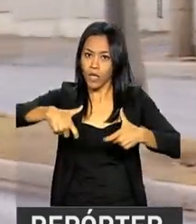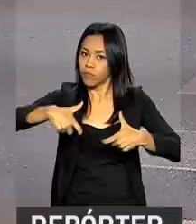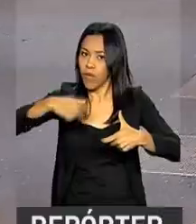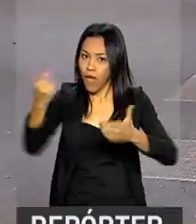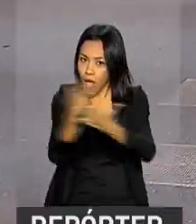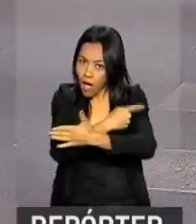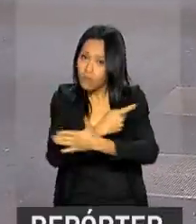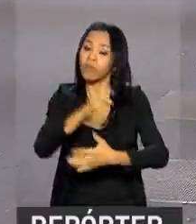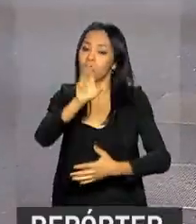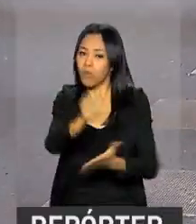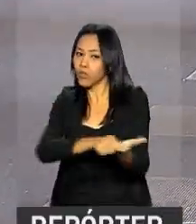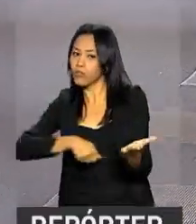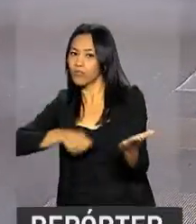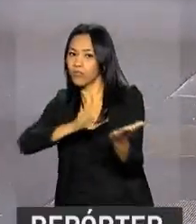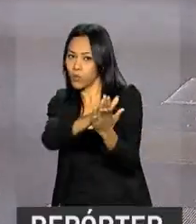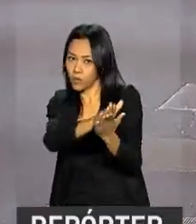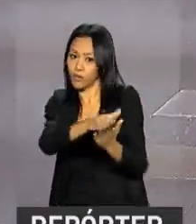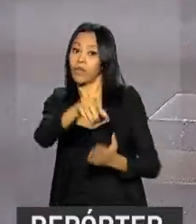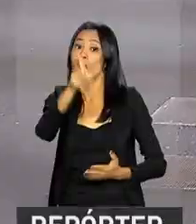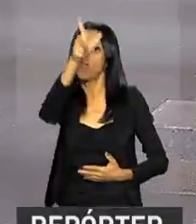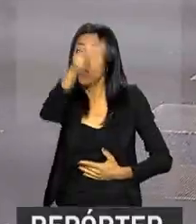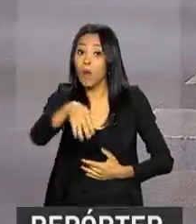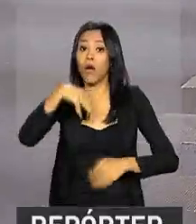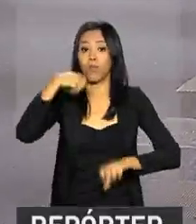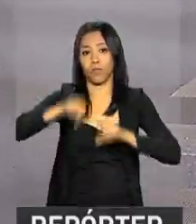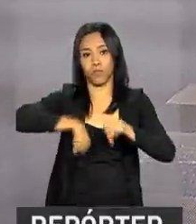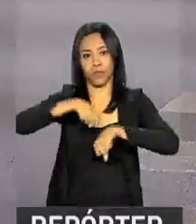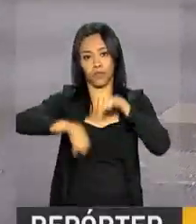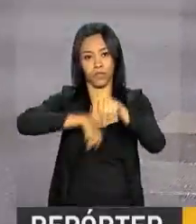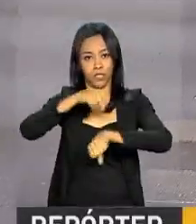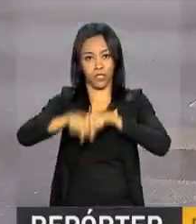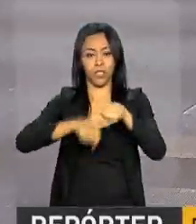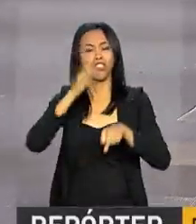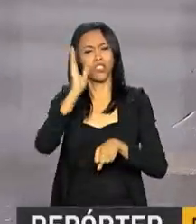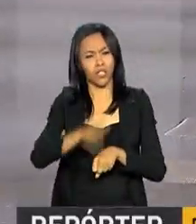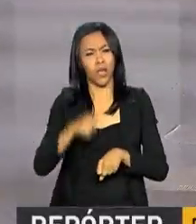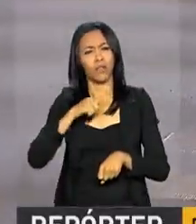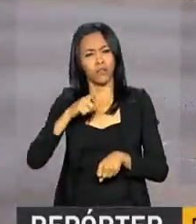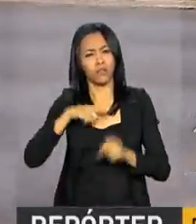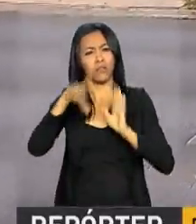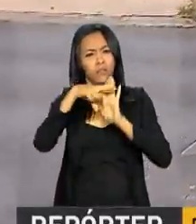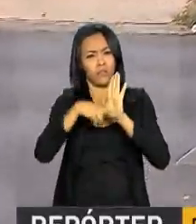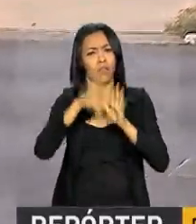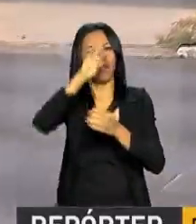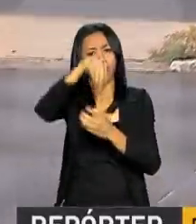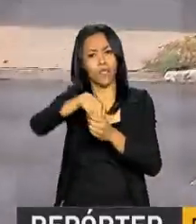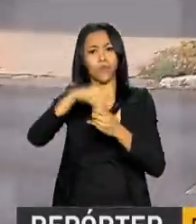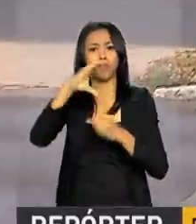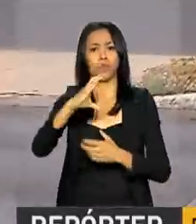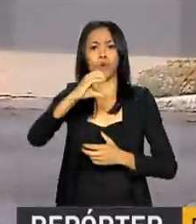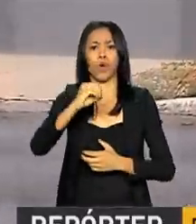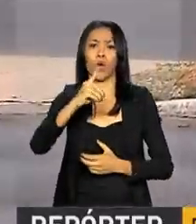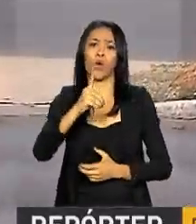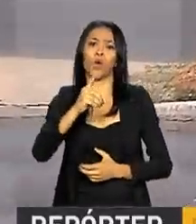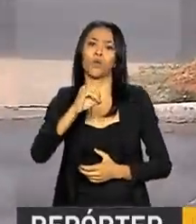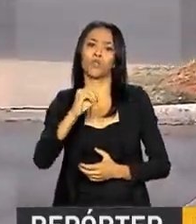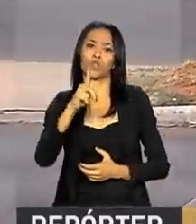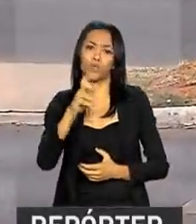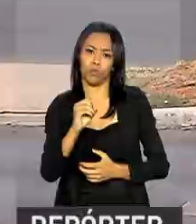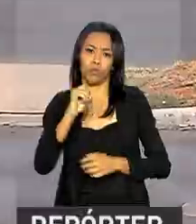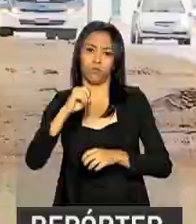montado a regra também vale para os ciclistas a resolução já existia no código de trânsito brasileiro e acaba de ser